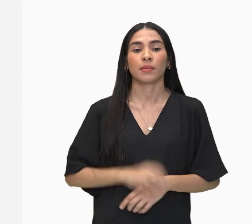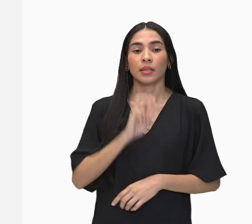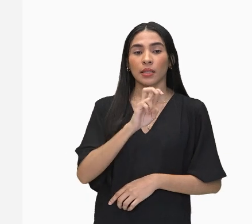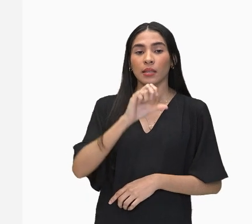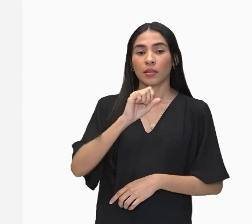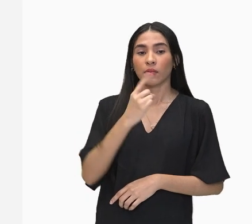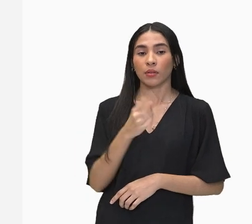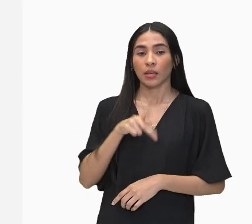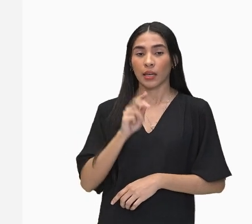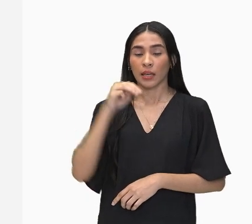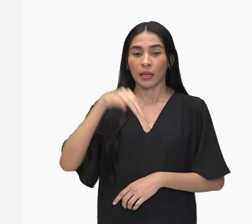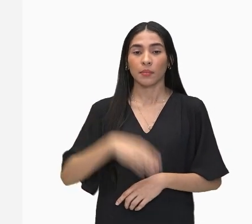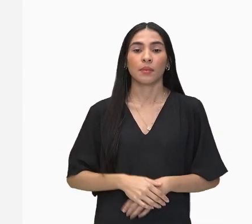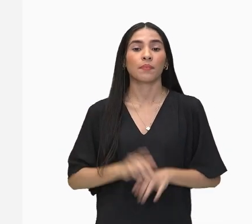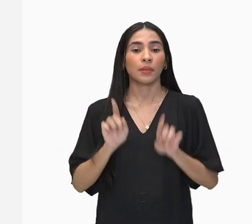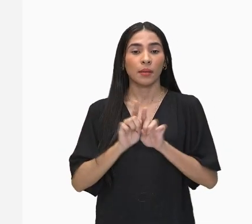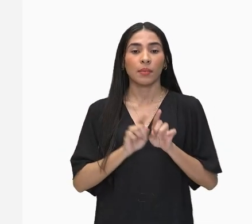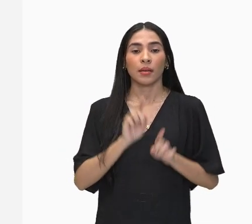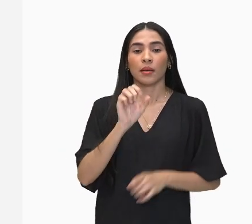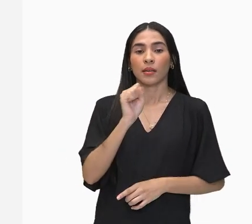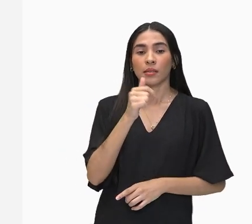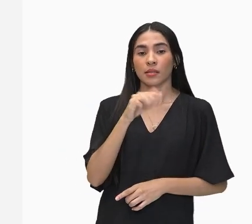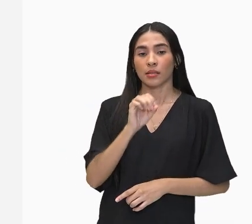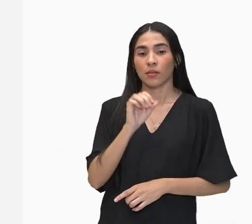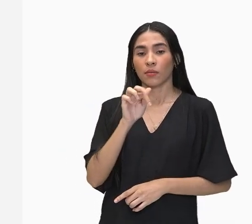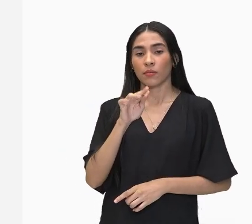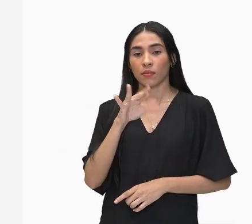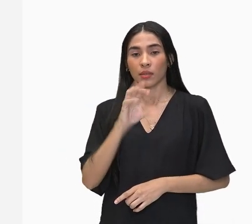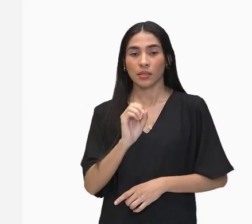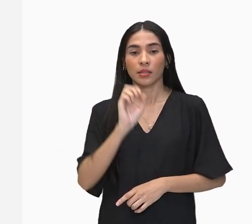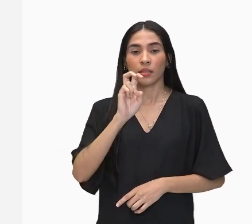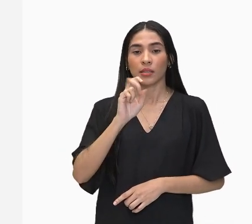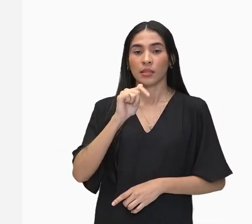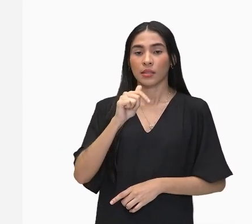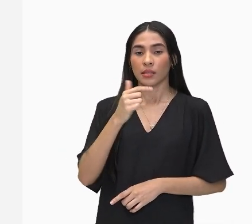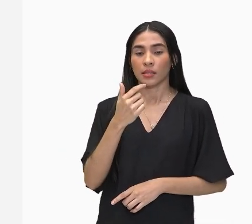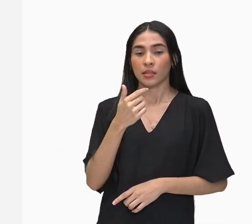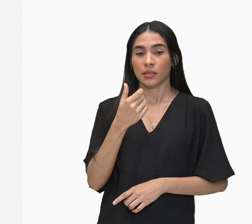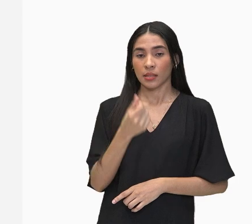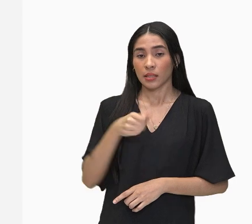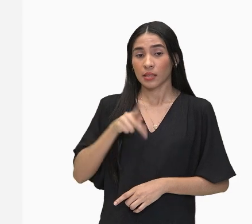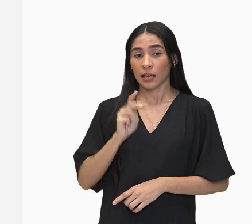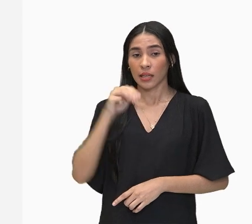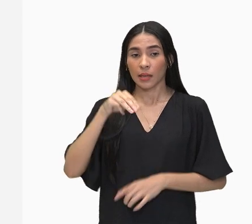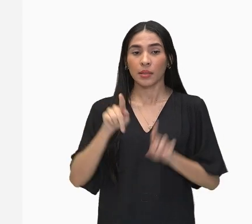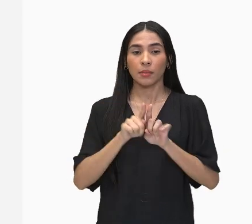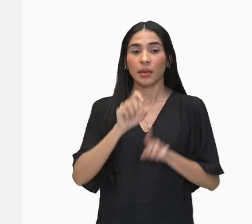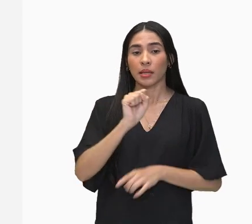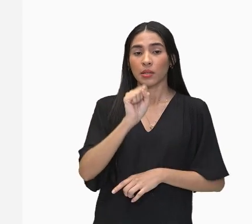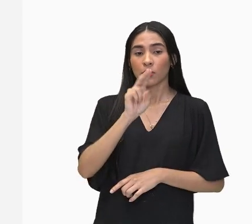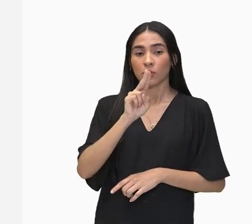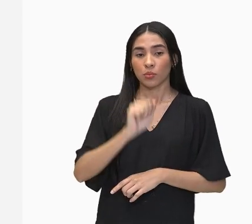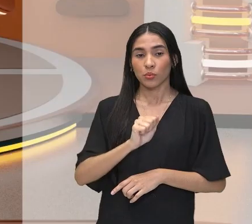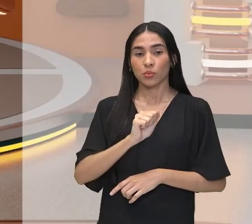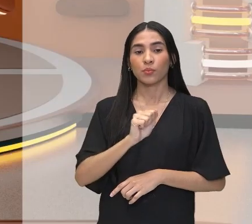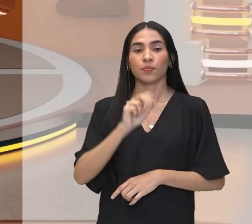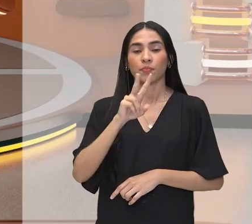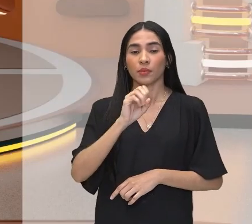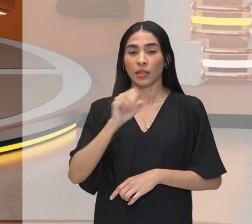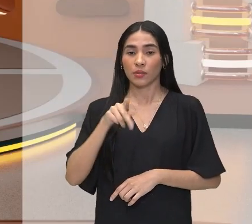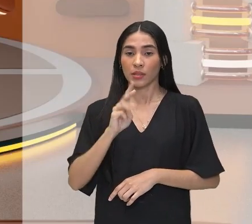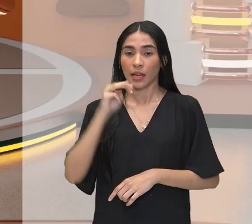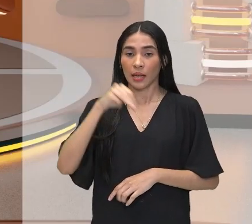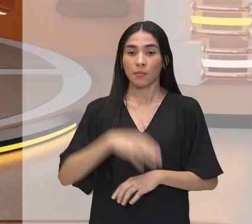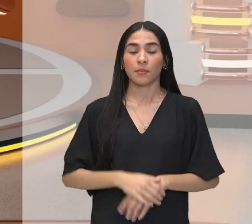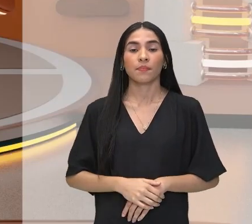com 576 quilômetros, e Sul com 500 quilômetros, certo? Em relação